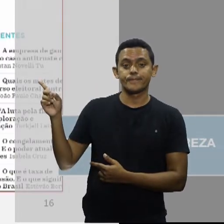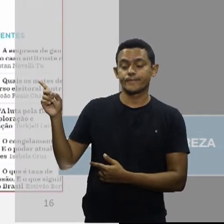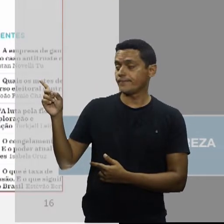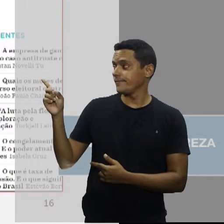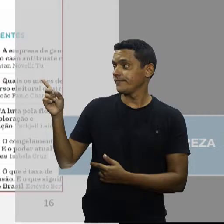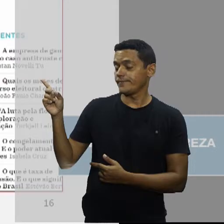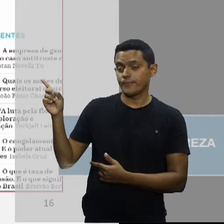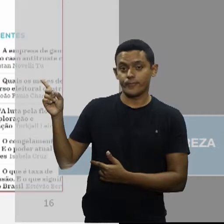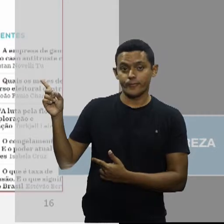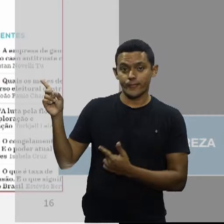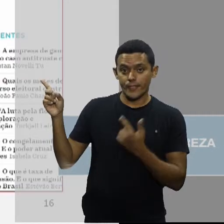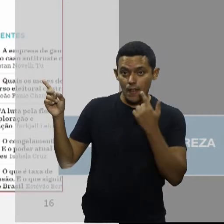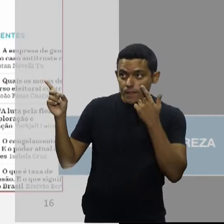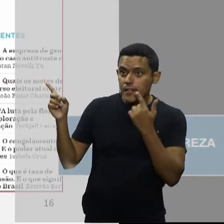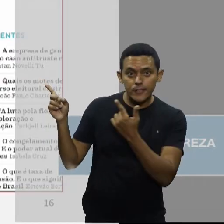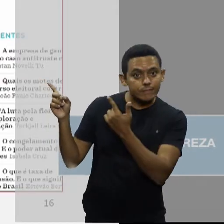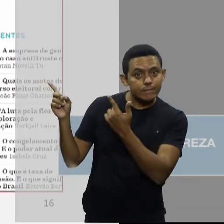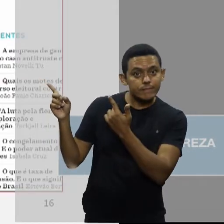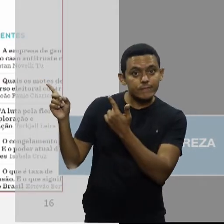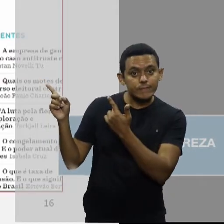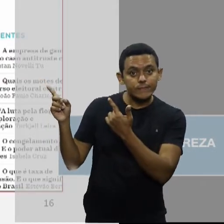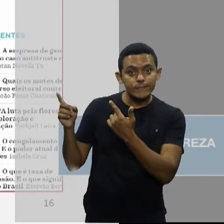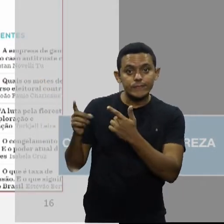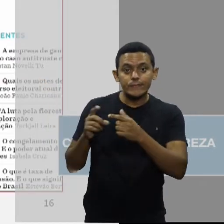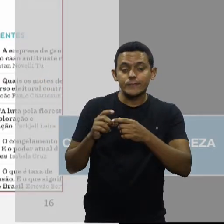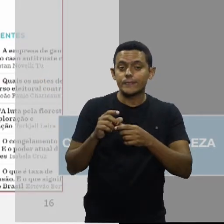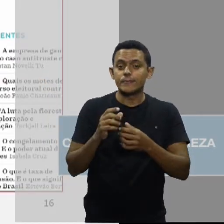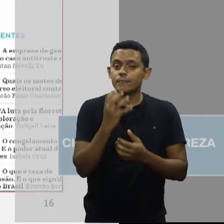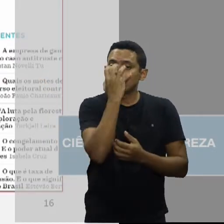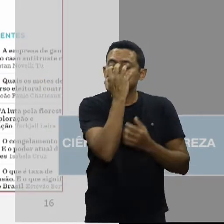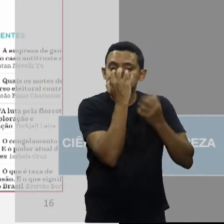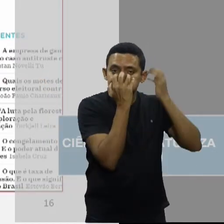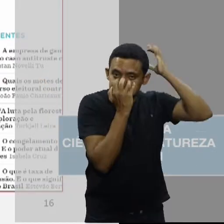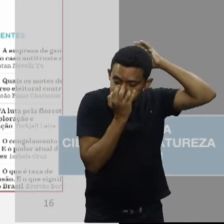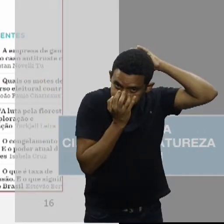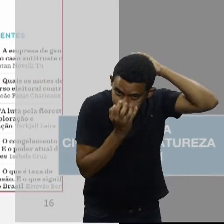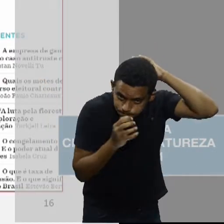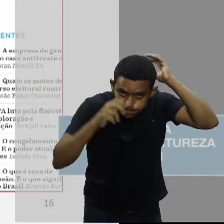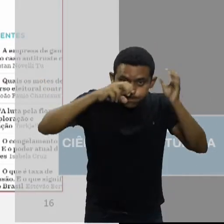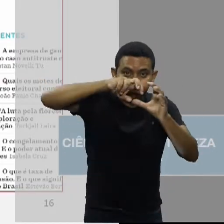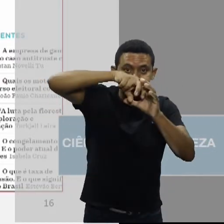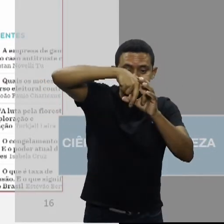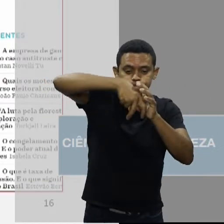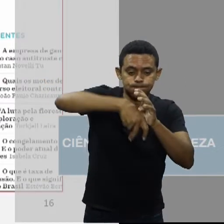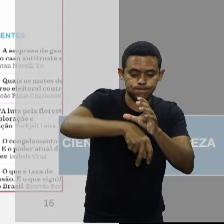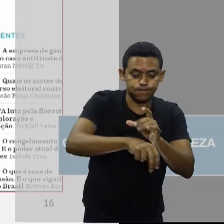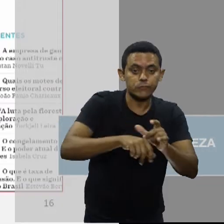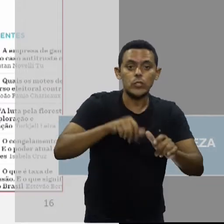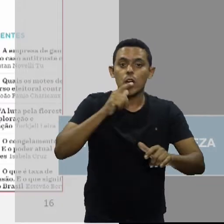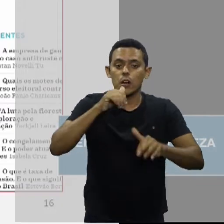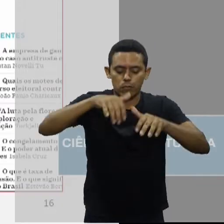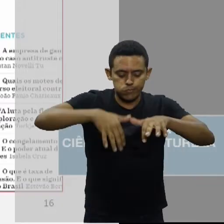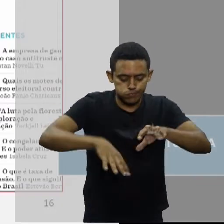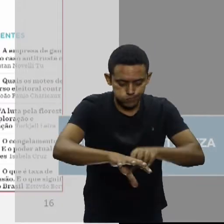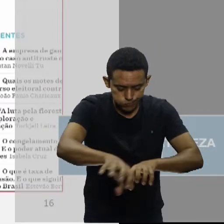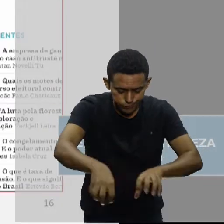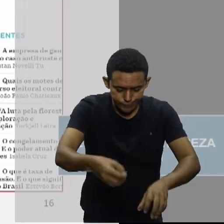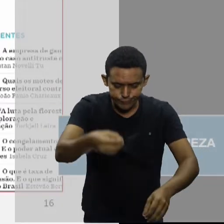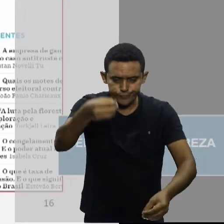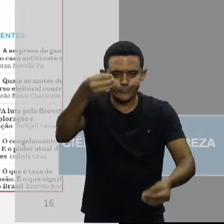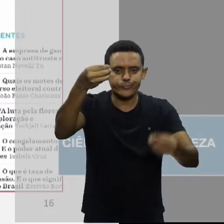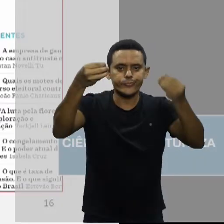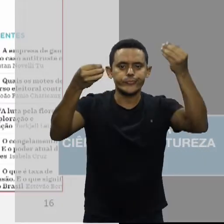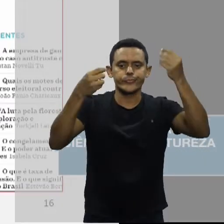né? Depois de salvar vidas, material usado contra a Covid-19 passa do lixo ao fundo do mar, onde pode levar